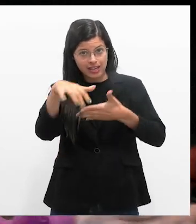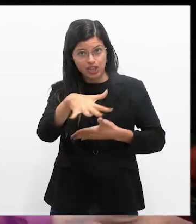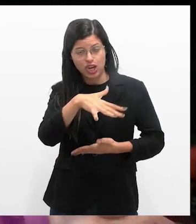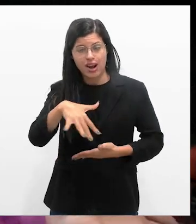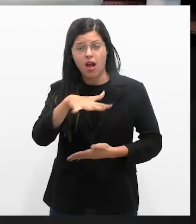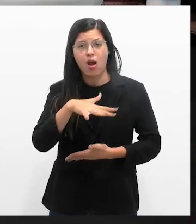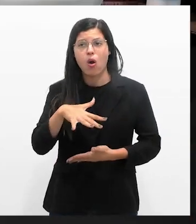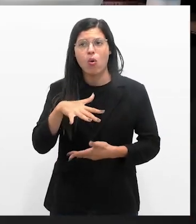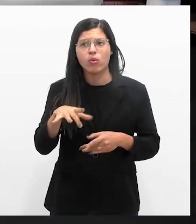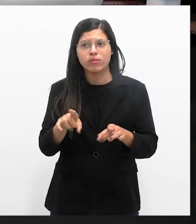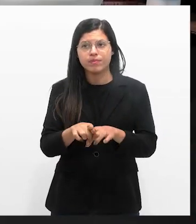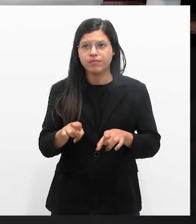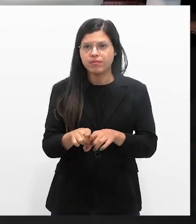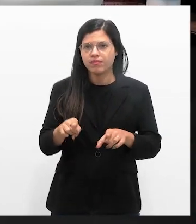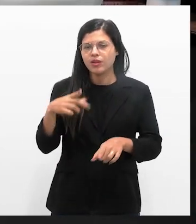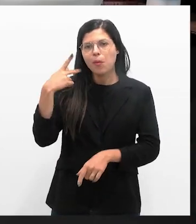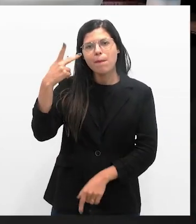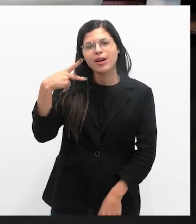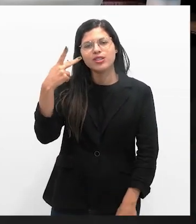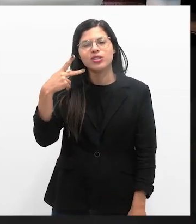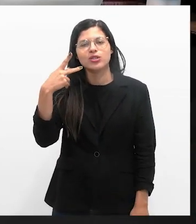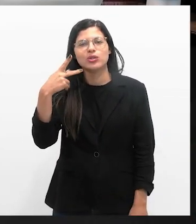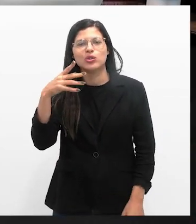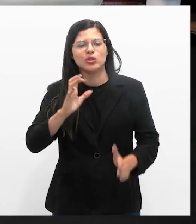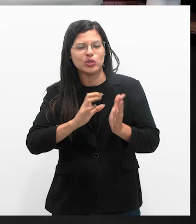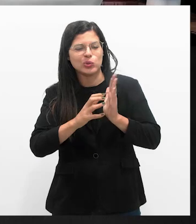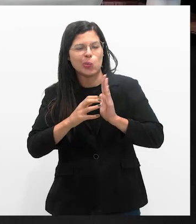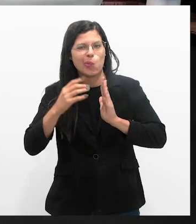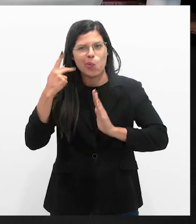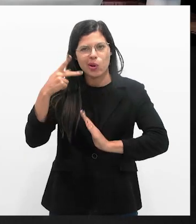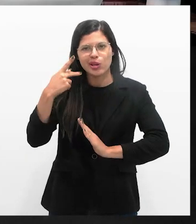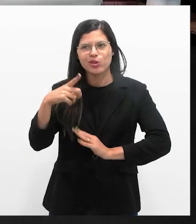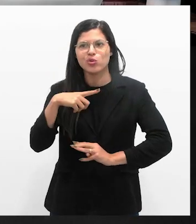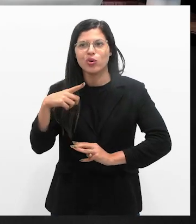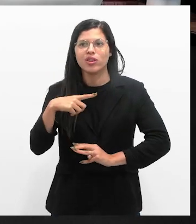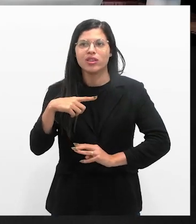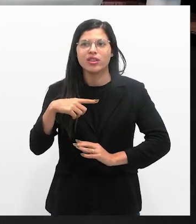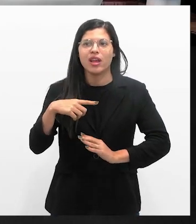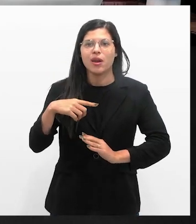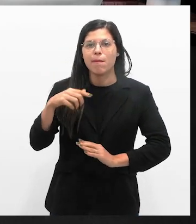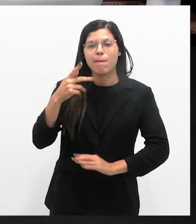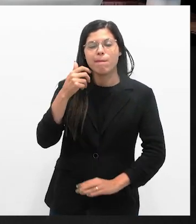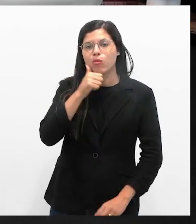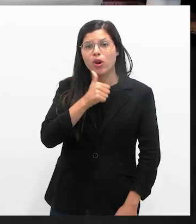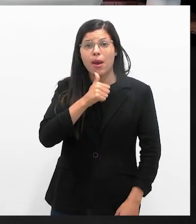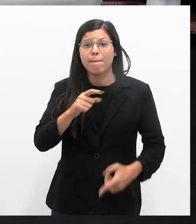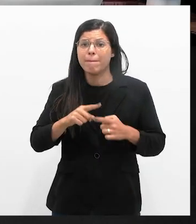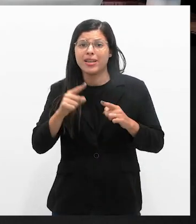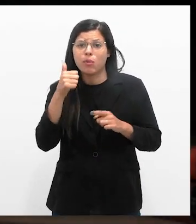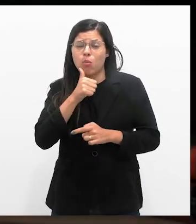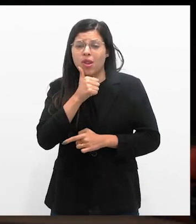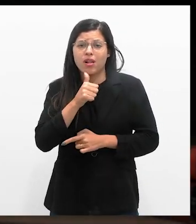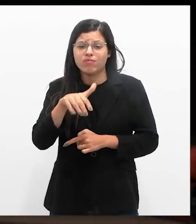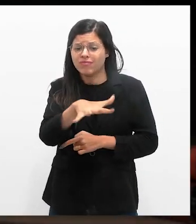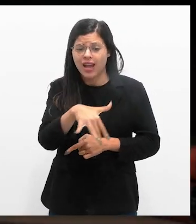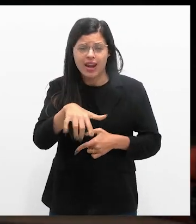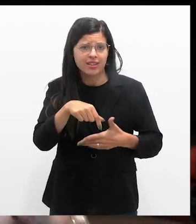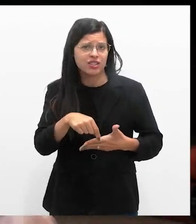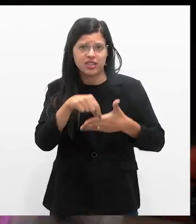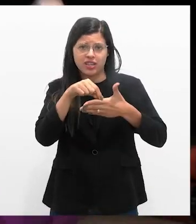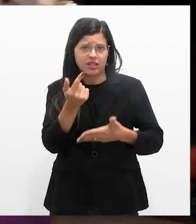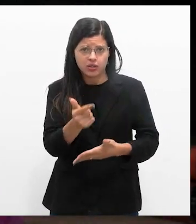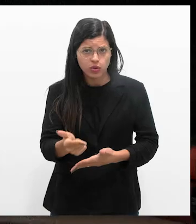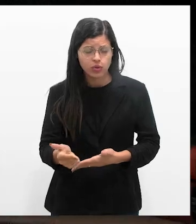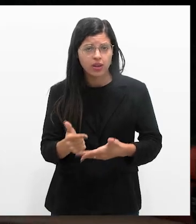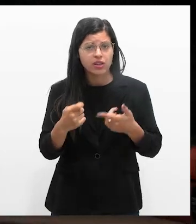Por exemplo, os partidos políticos, sério, todos têm partido X mulher, mas não tem comando. Então, o que a gente tem que defender é que